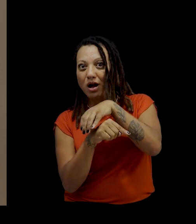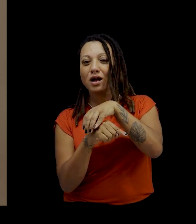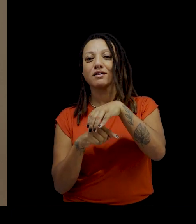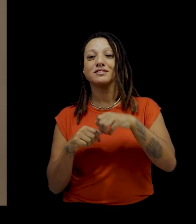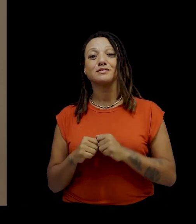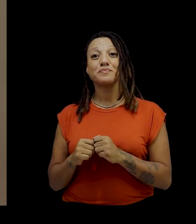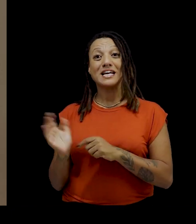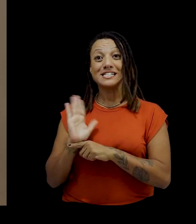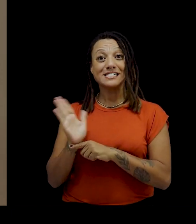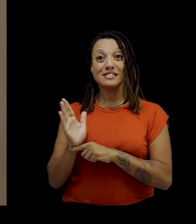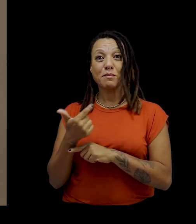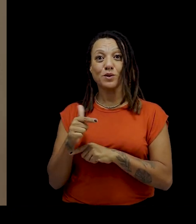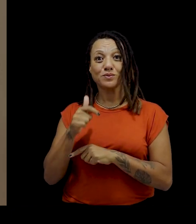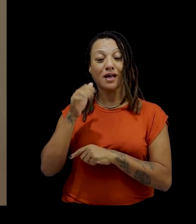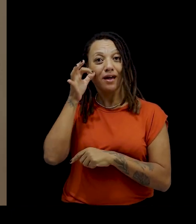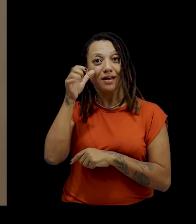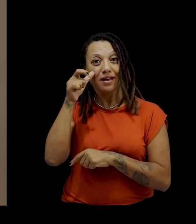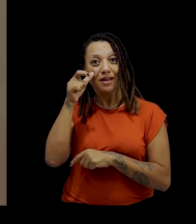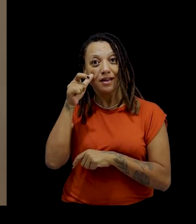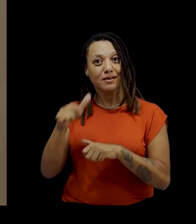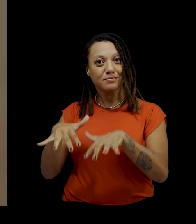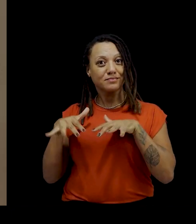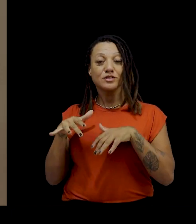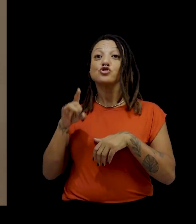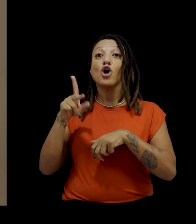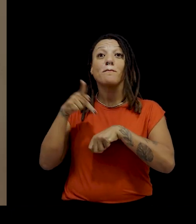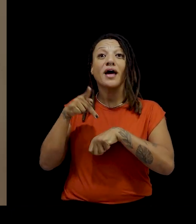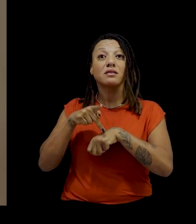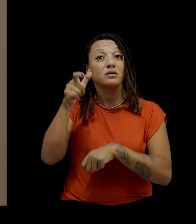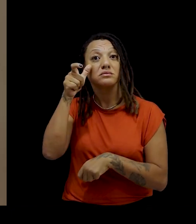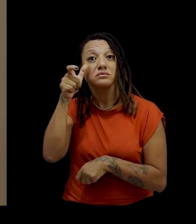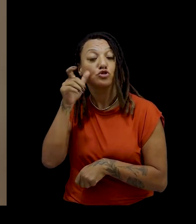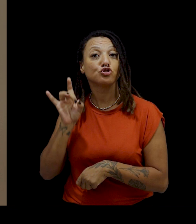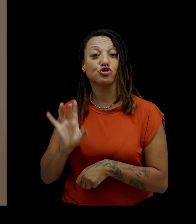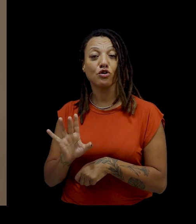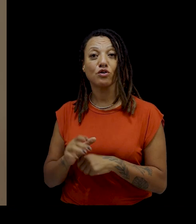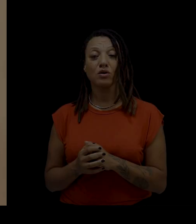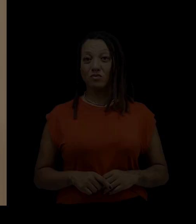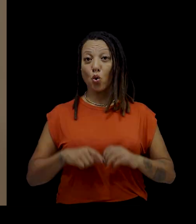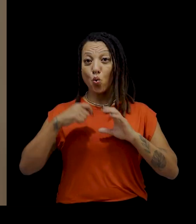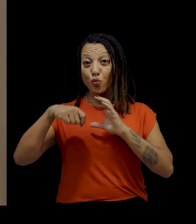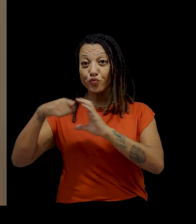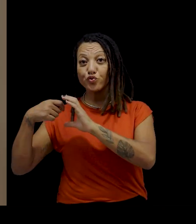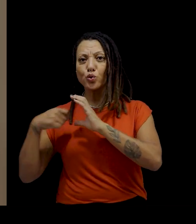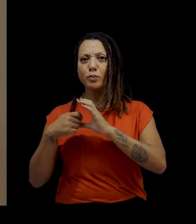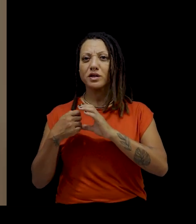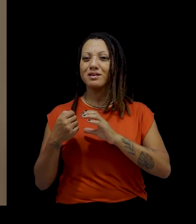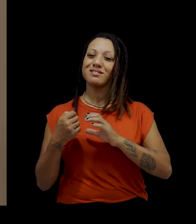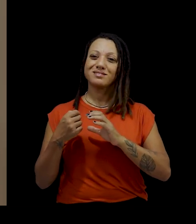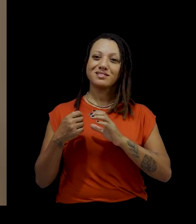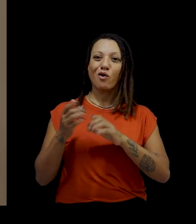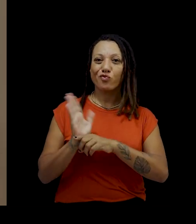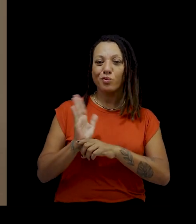esse cinema que ele projeta não tem espectadores, tem só as pedras que assistem ao filme, que é a própria construção do